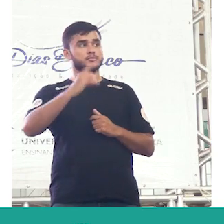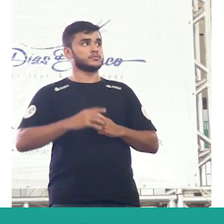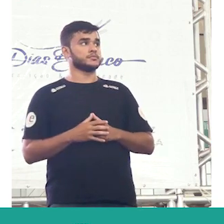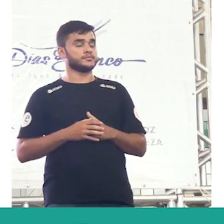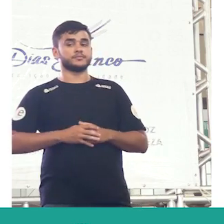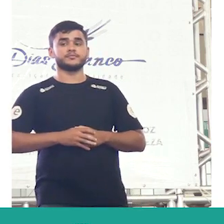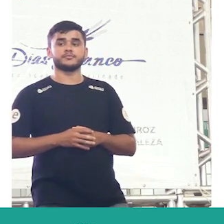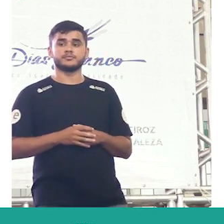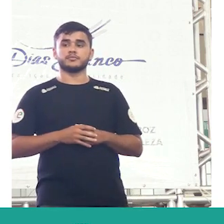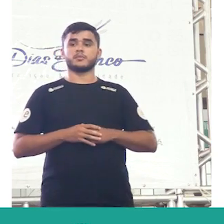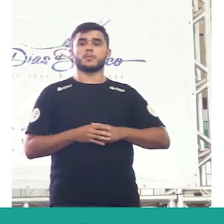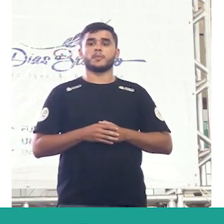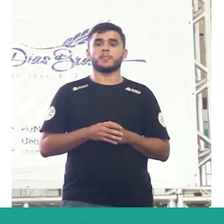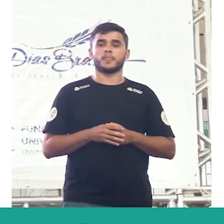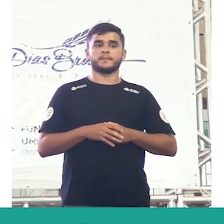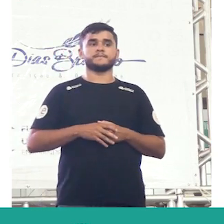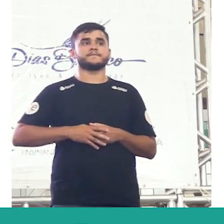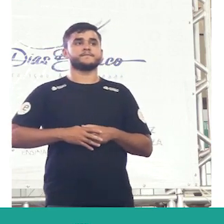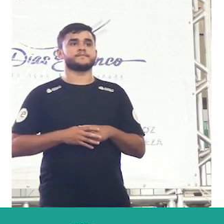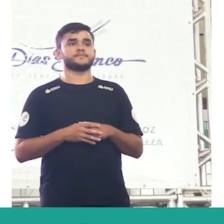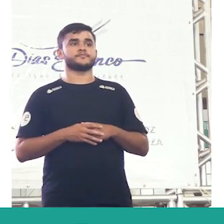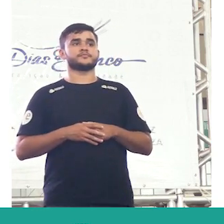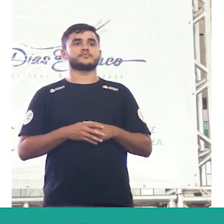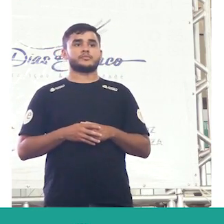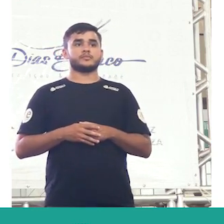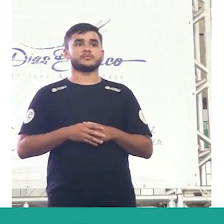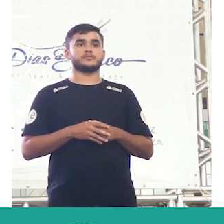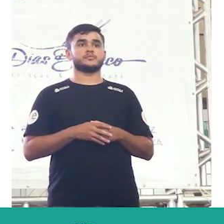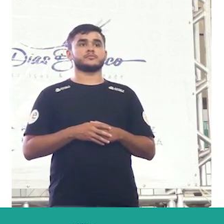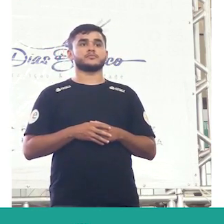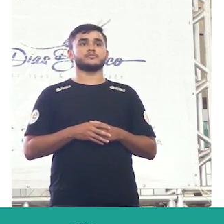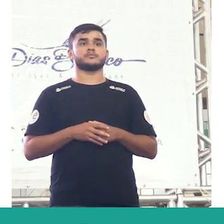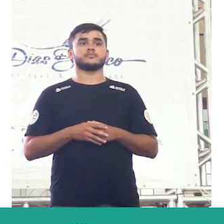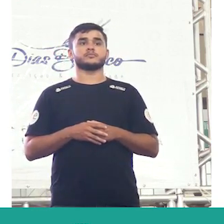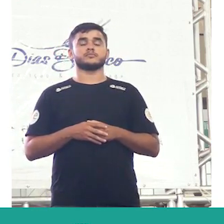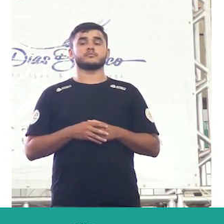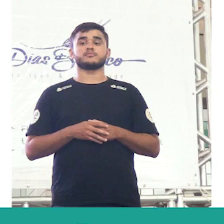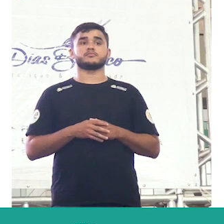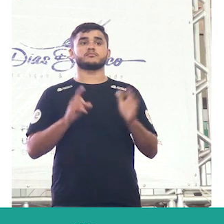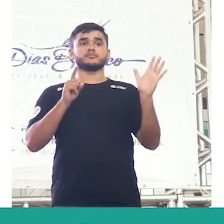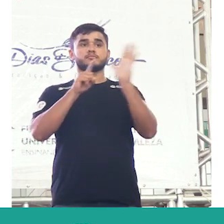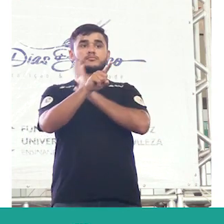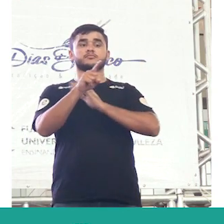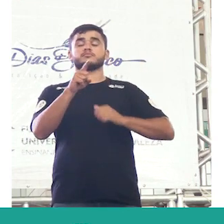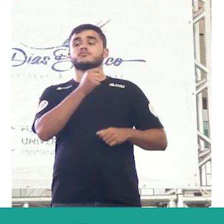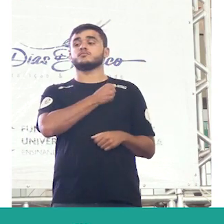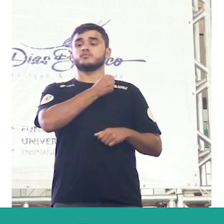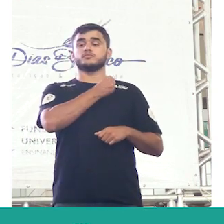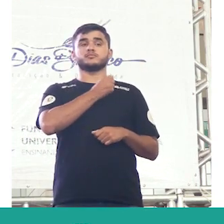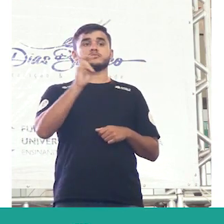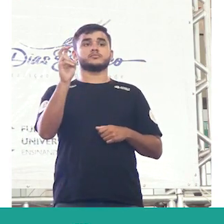Vamos lá. Questão de número 5.